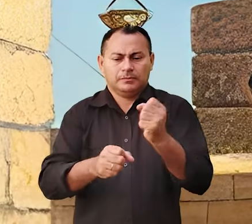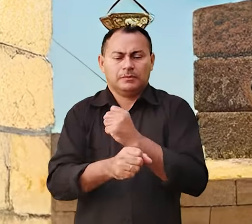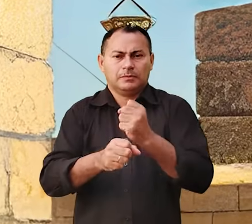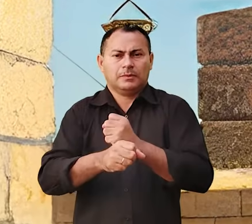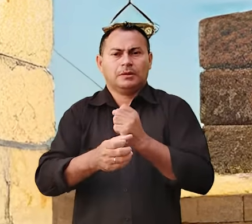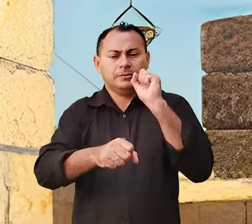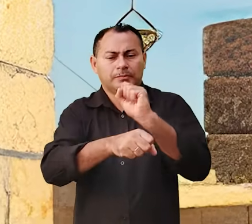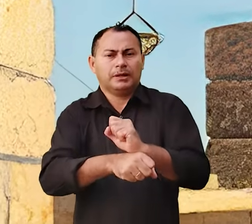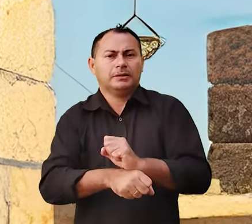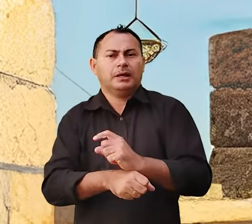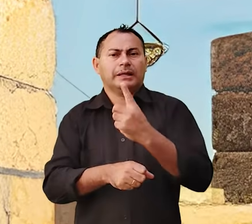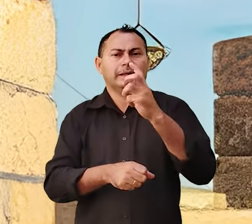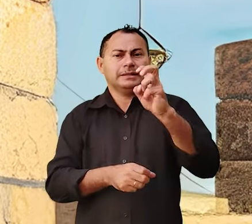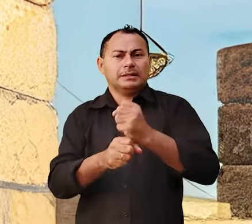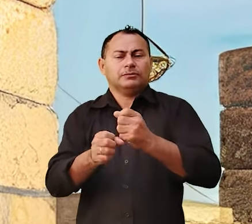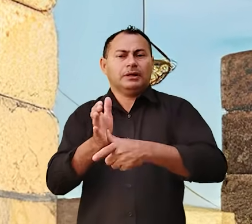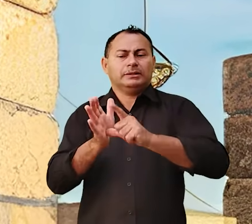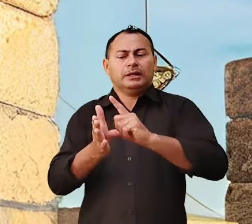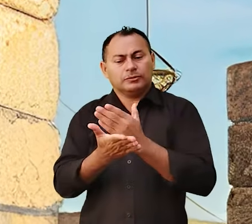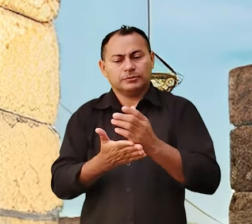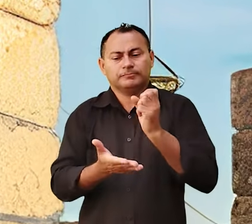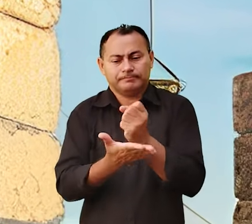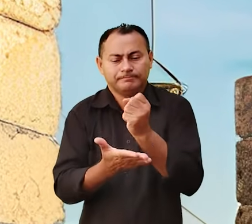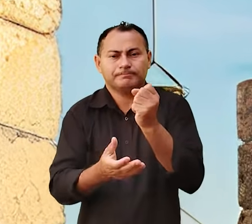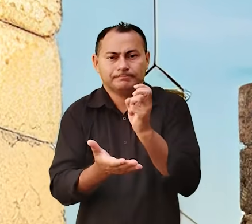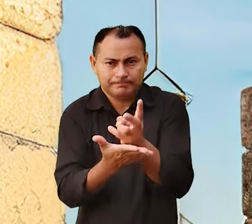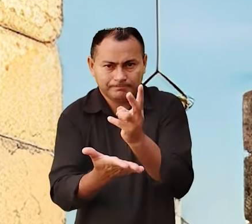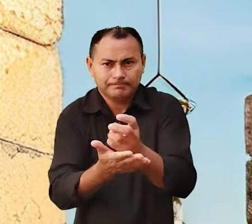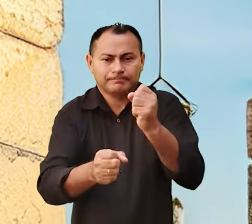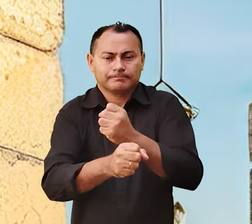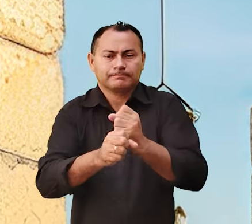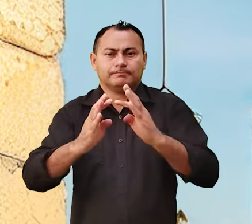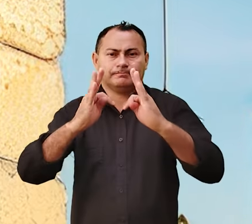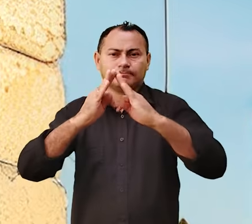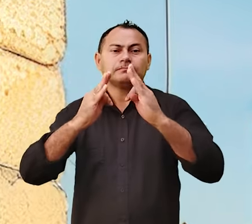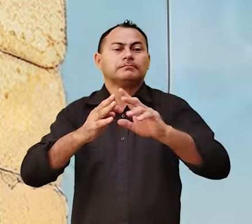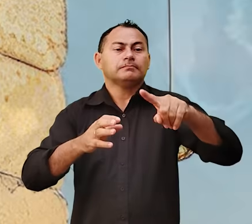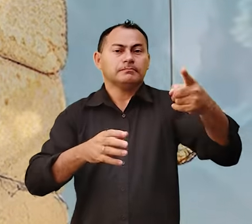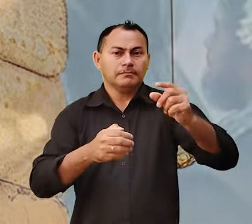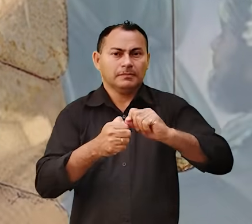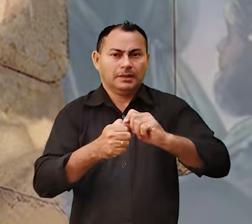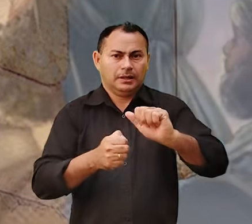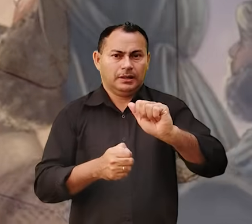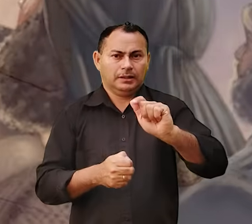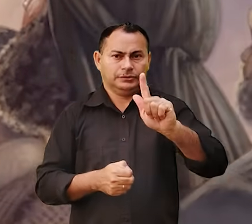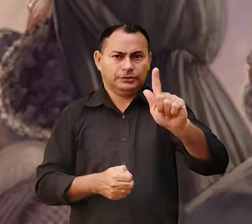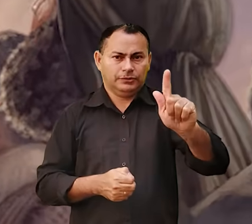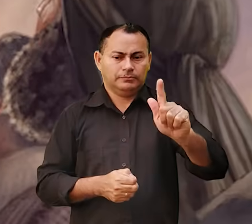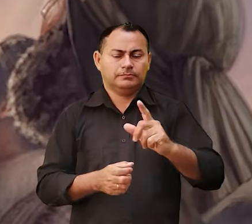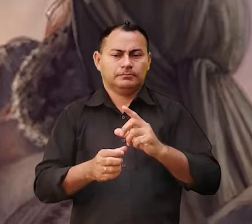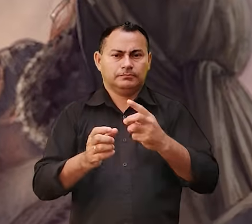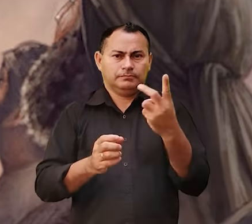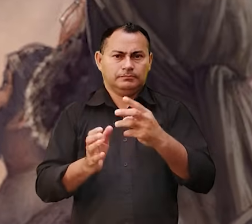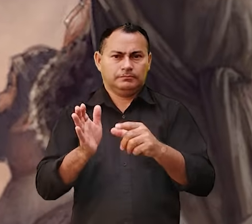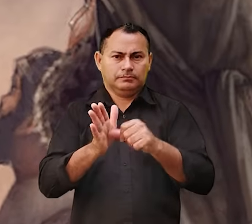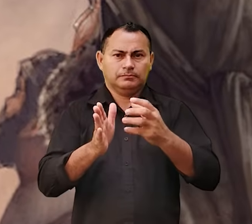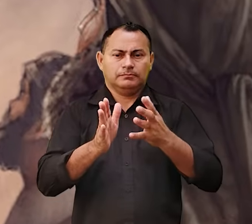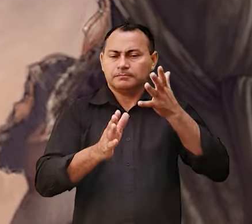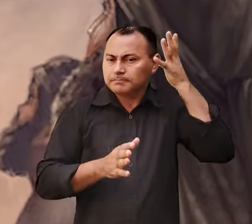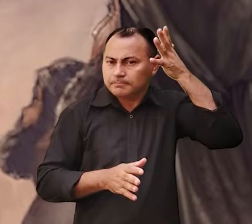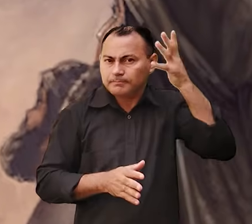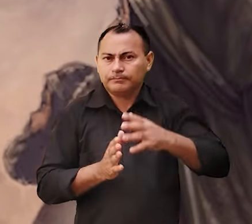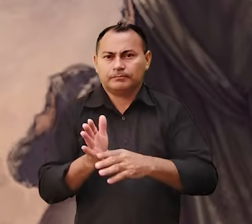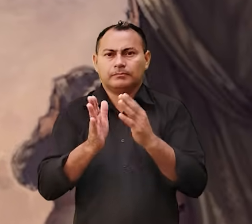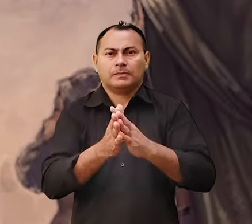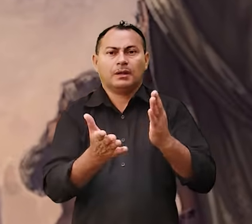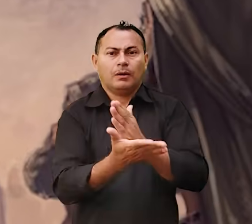continuidade à obra que tinham parado há 15 anos. Depois que eles fizeram isso, Ageu pregou a segunda parte do primeiro